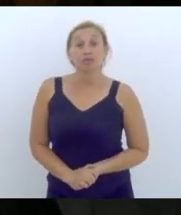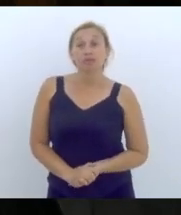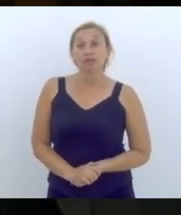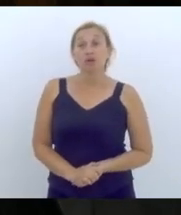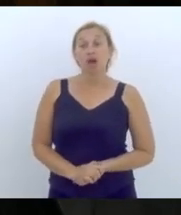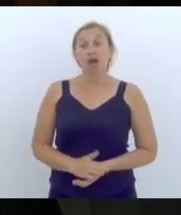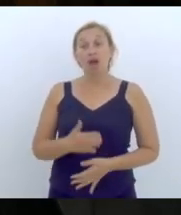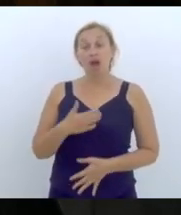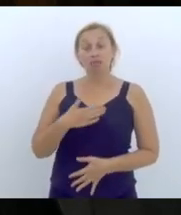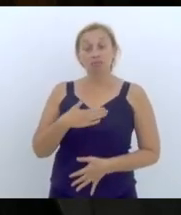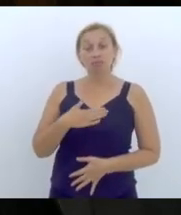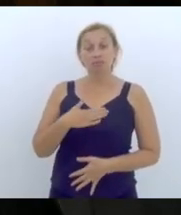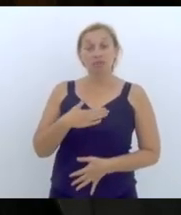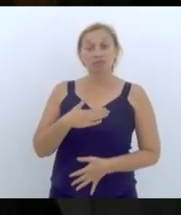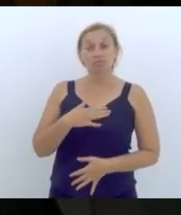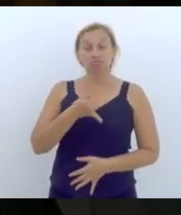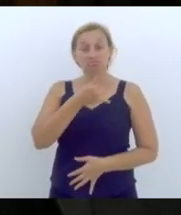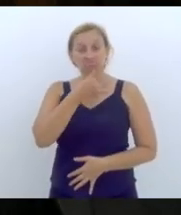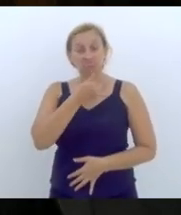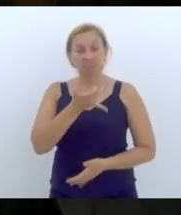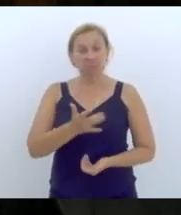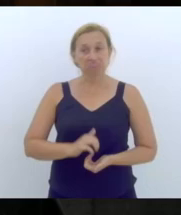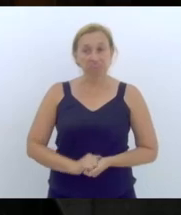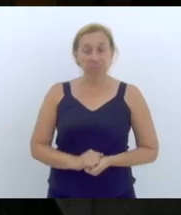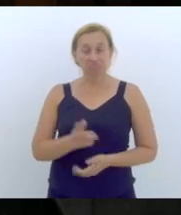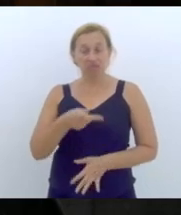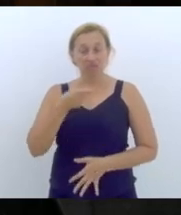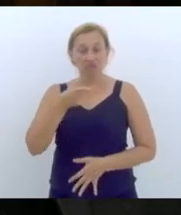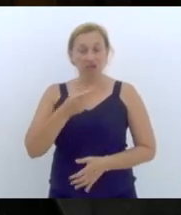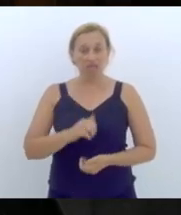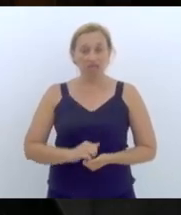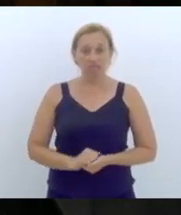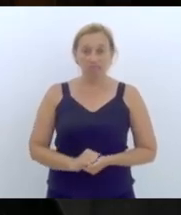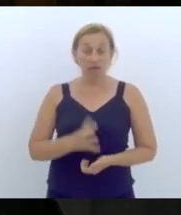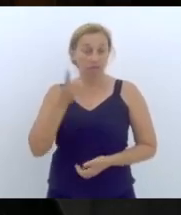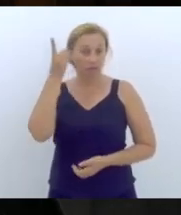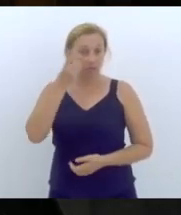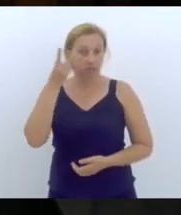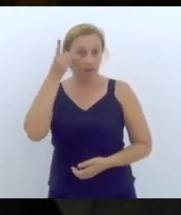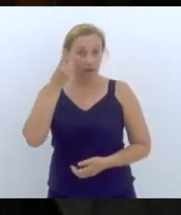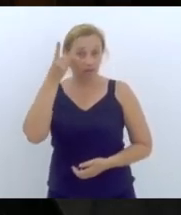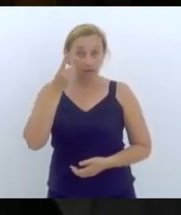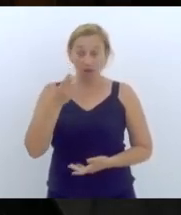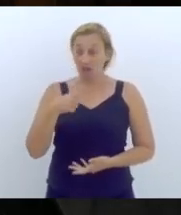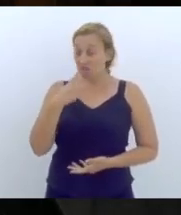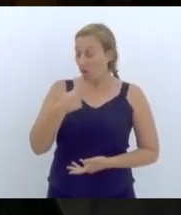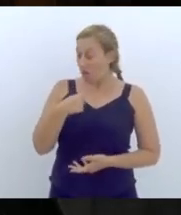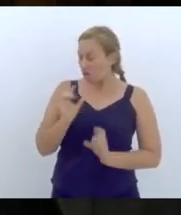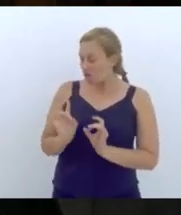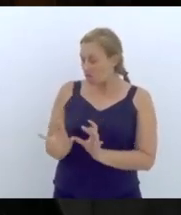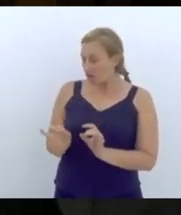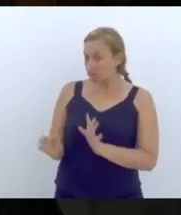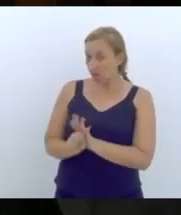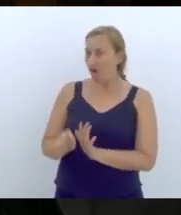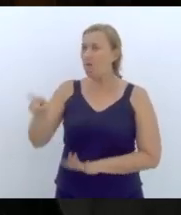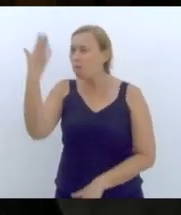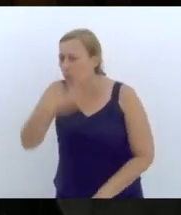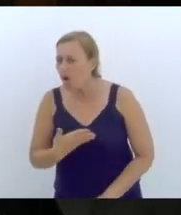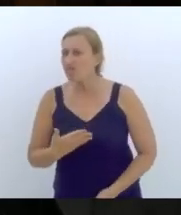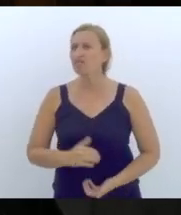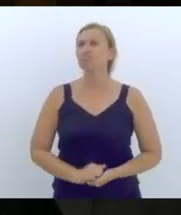o meu repúdio à fala do deputado que disse que eu vendo drogas, ele vai ter que